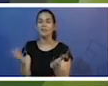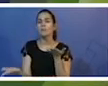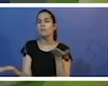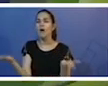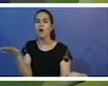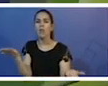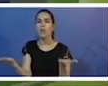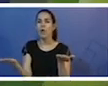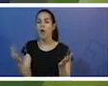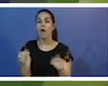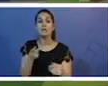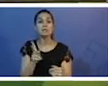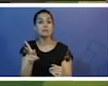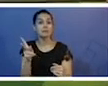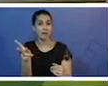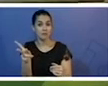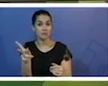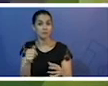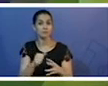ele, sempre